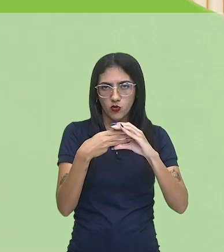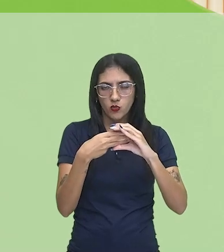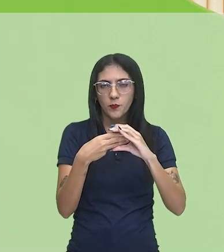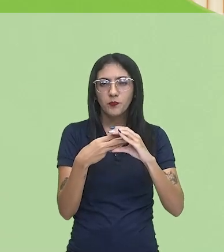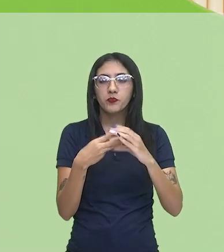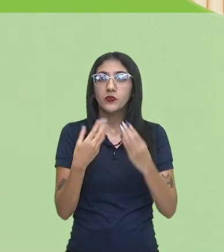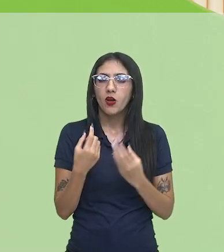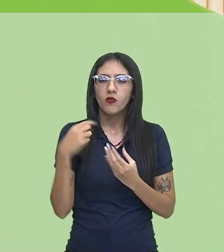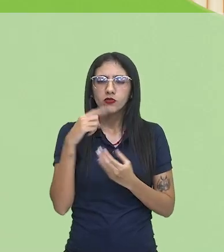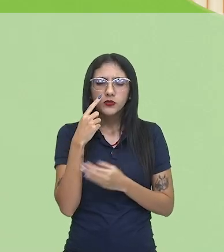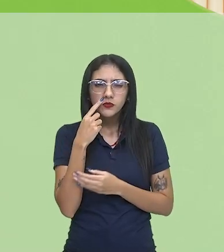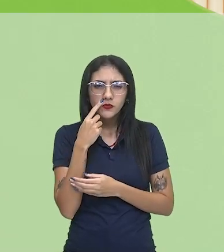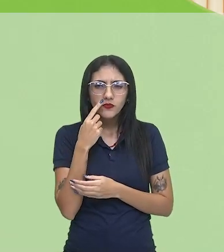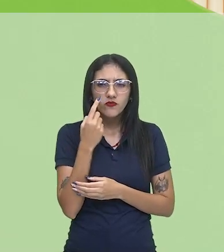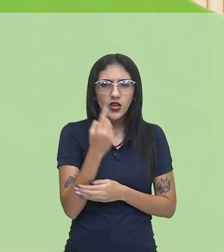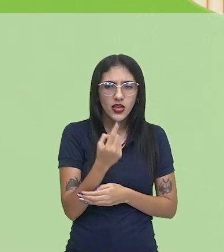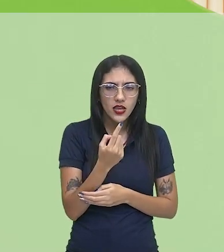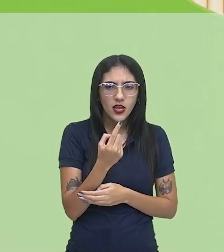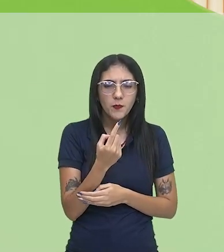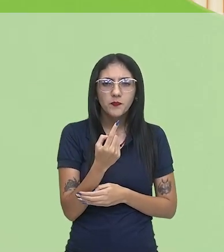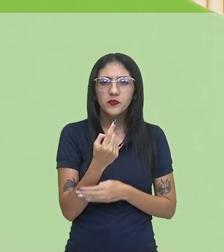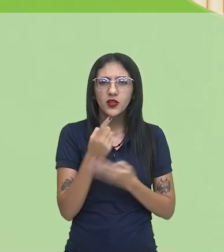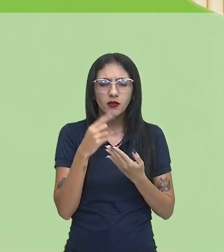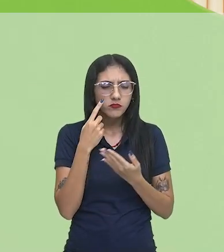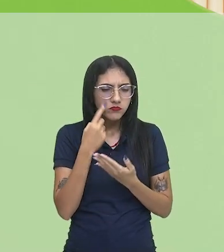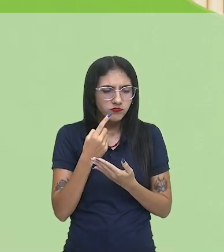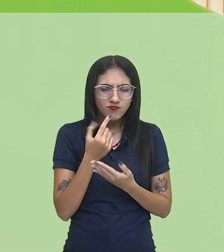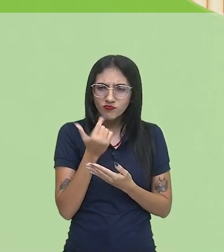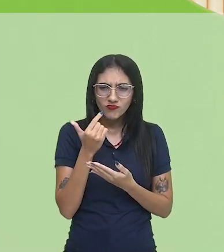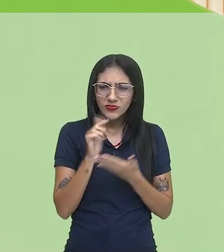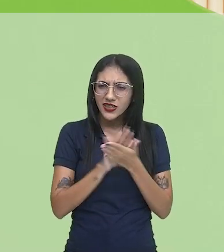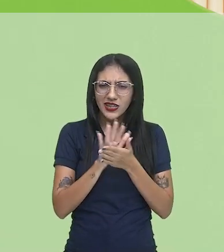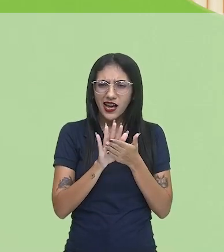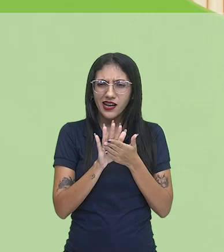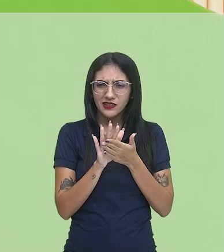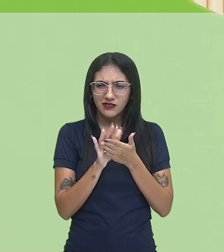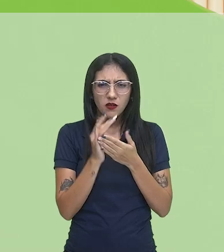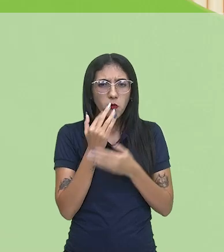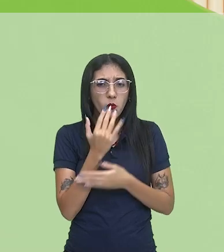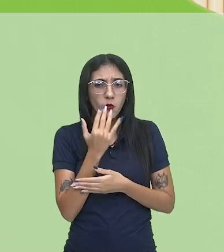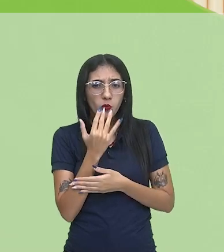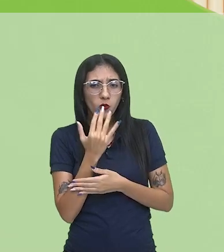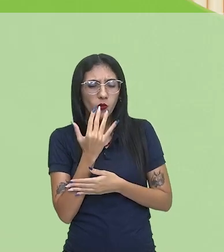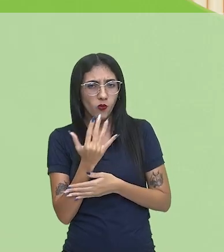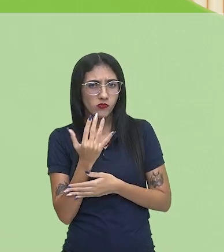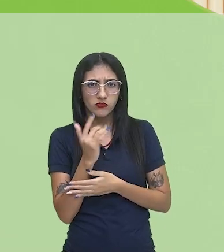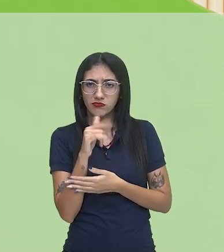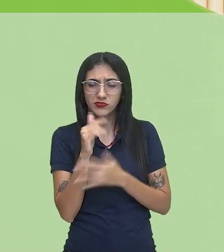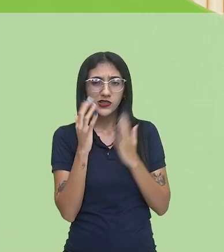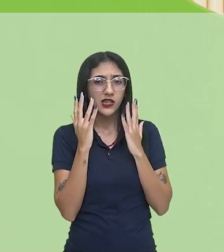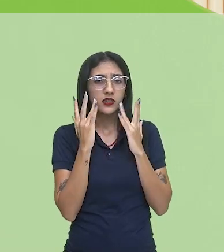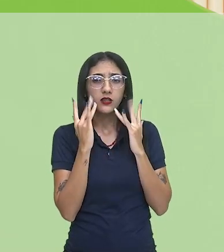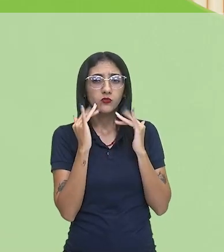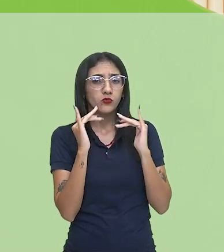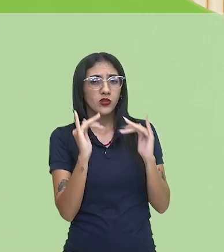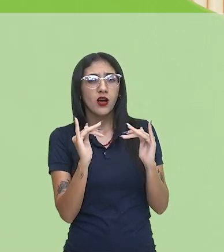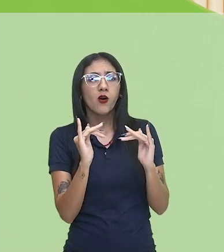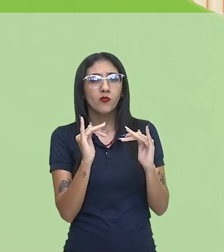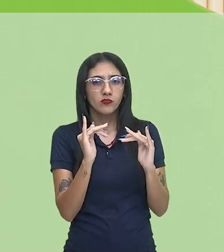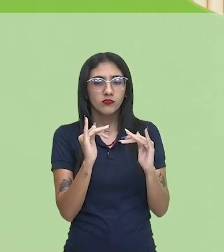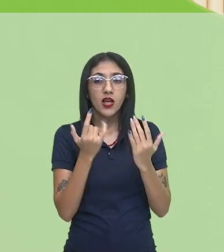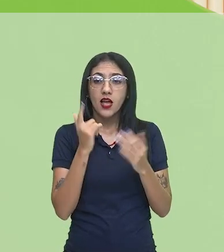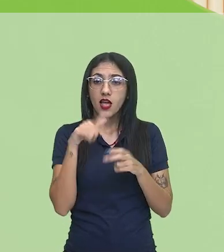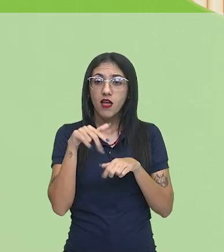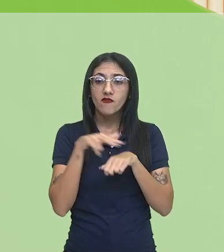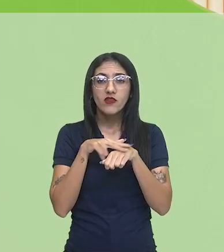geralmente visualiza ele, né, sem qualquer pigmentação, você vai visualizar a pigmentação natural, que, no entanto,